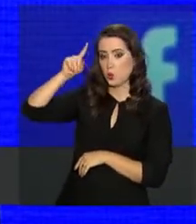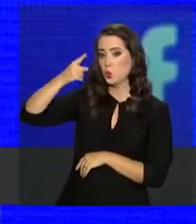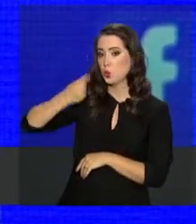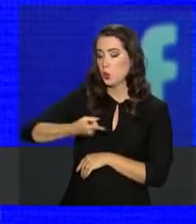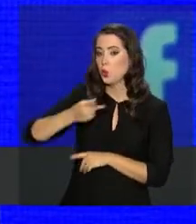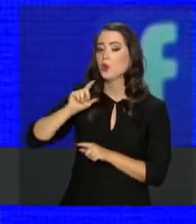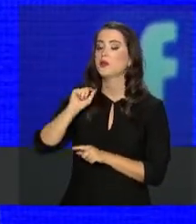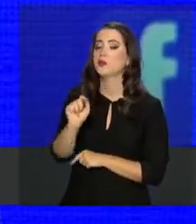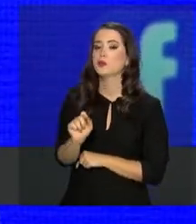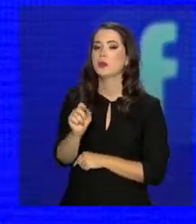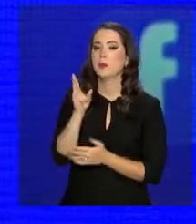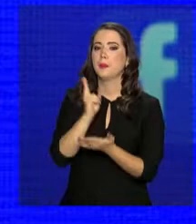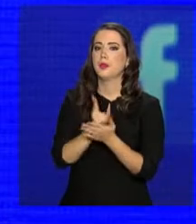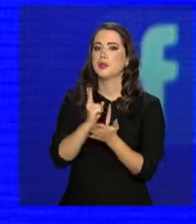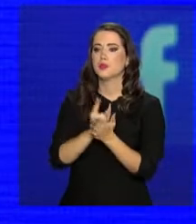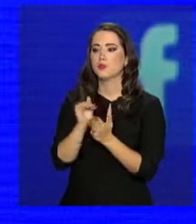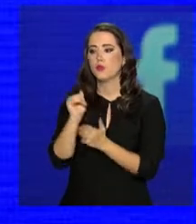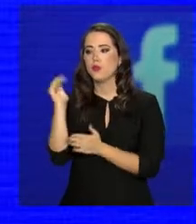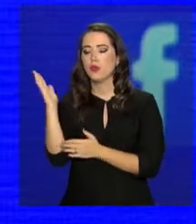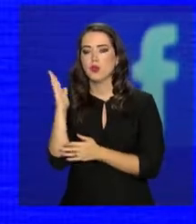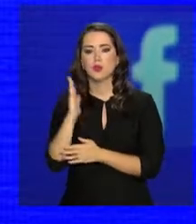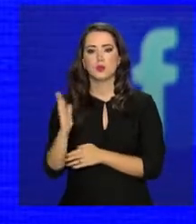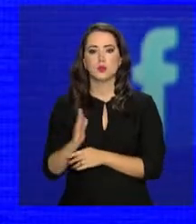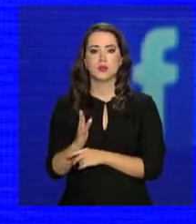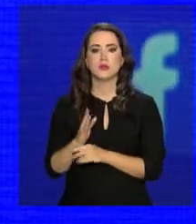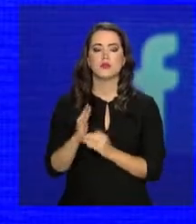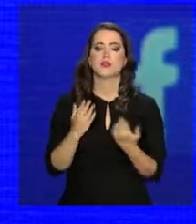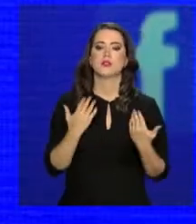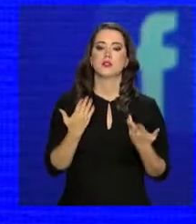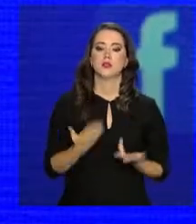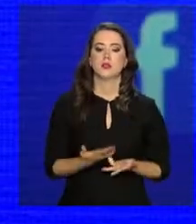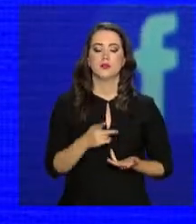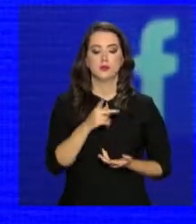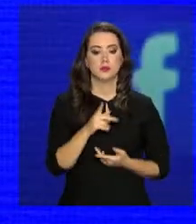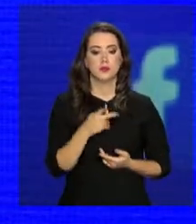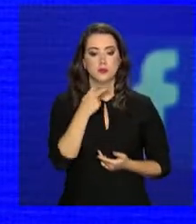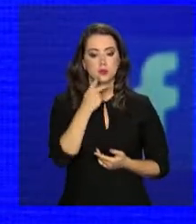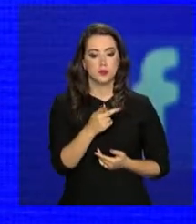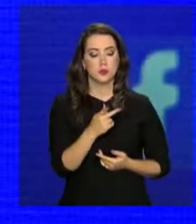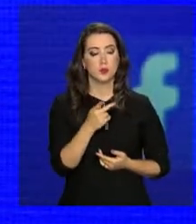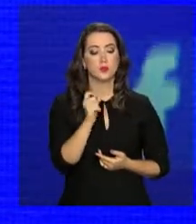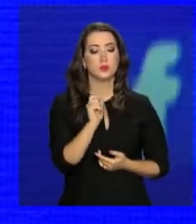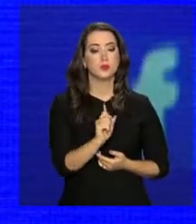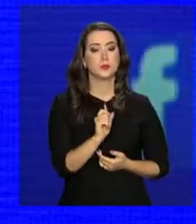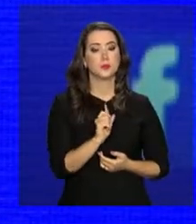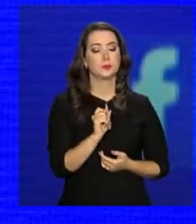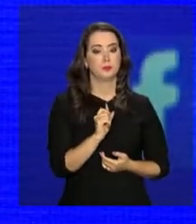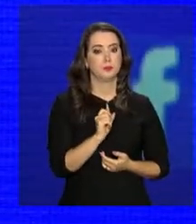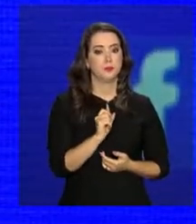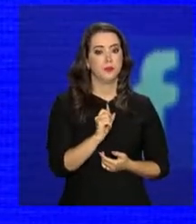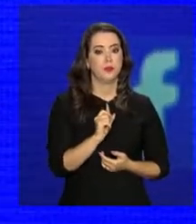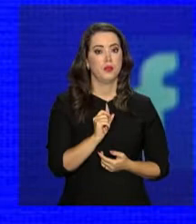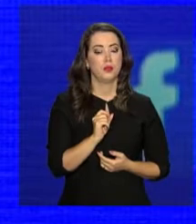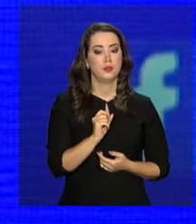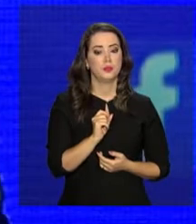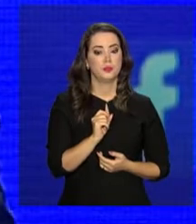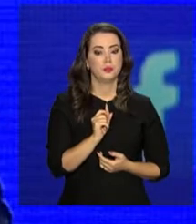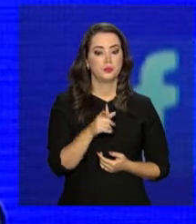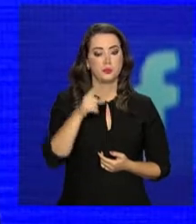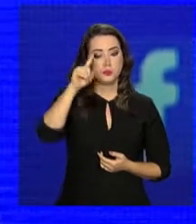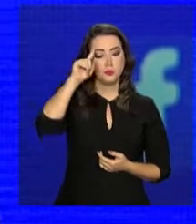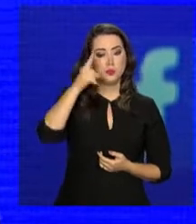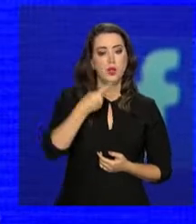mesmo fora do brasil nesses últimos dias tratou é com diligência e